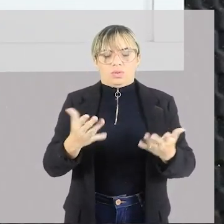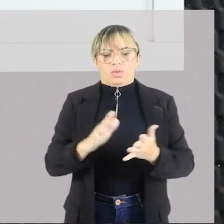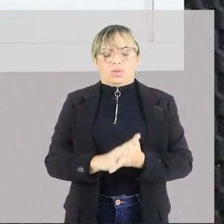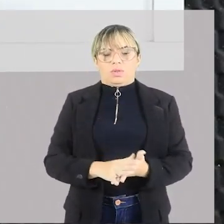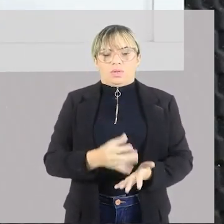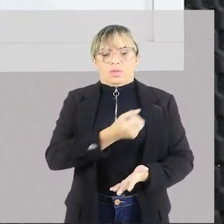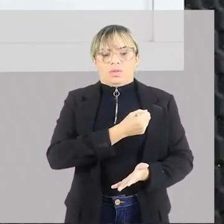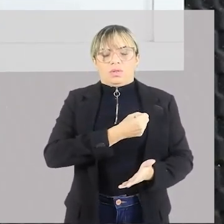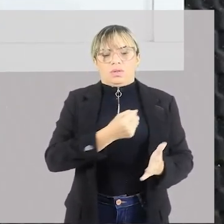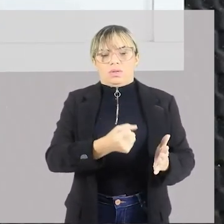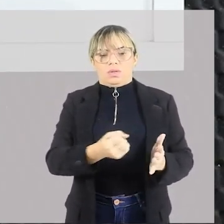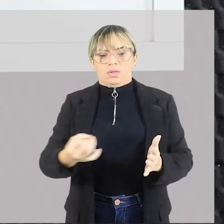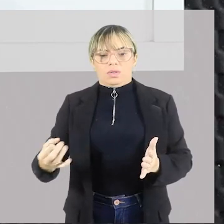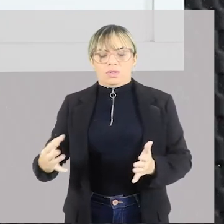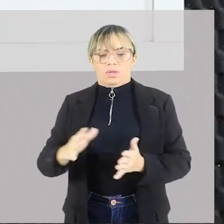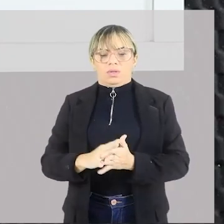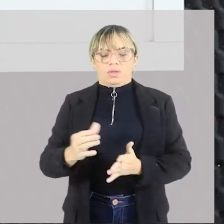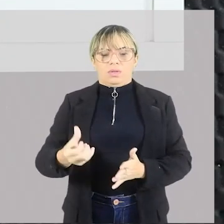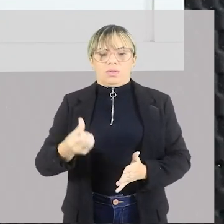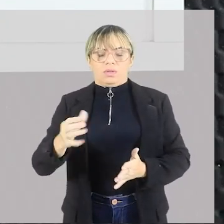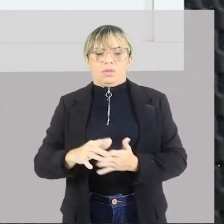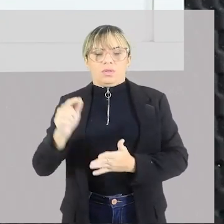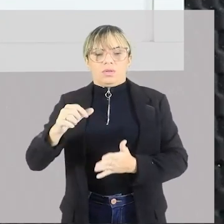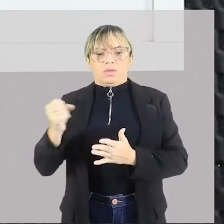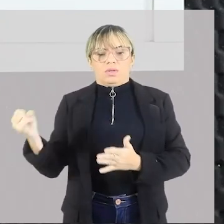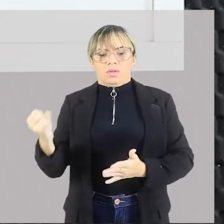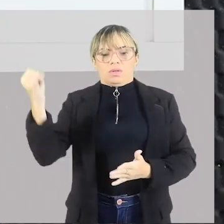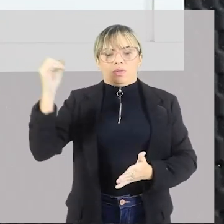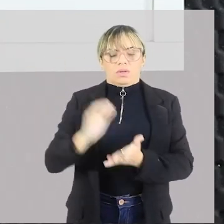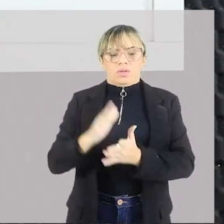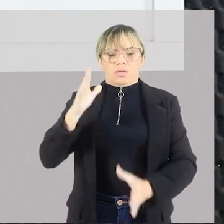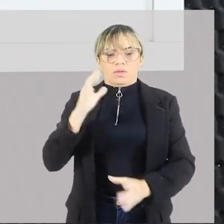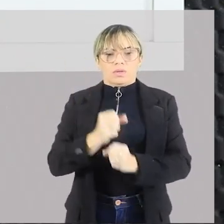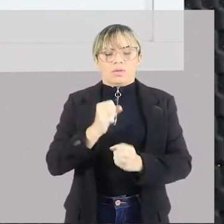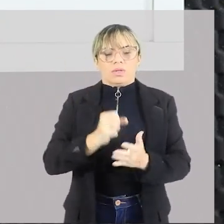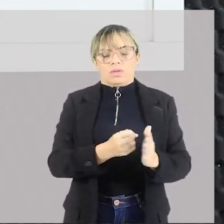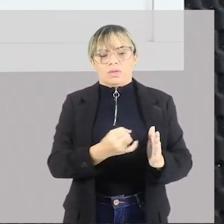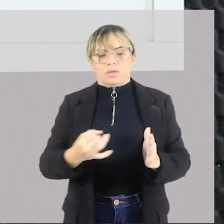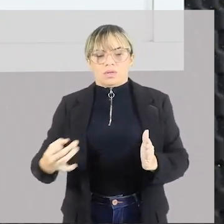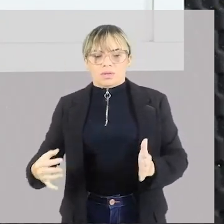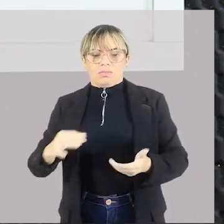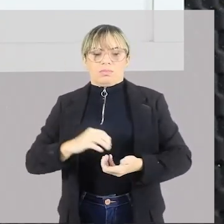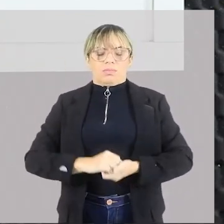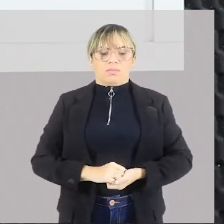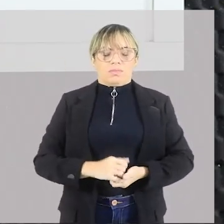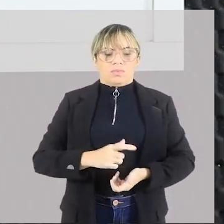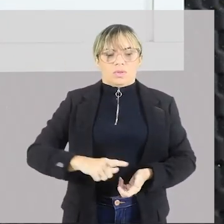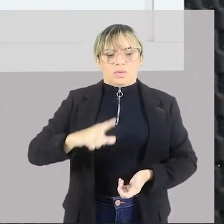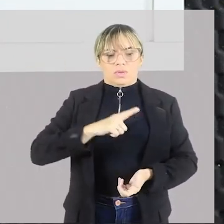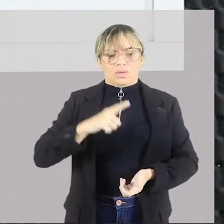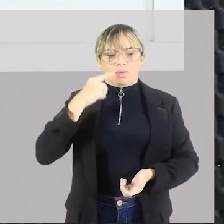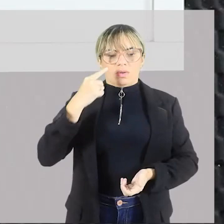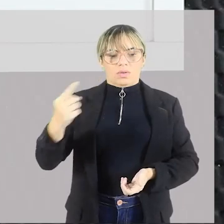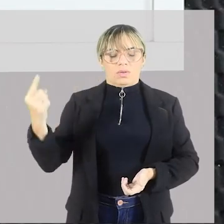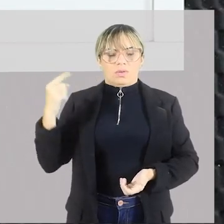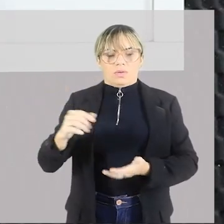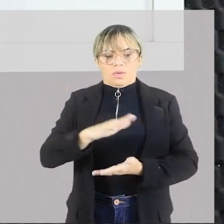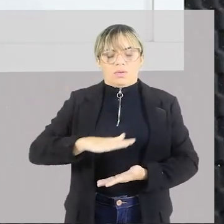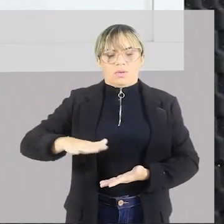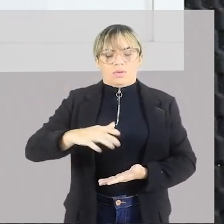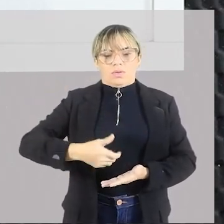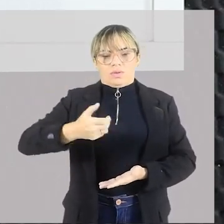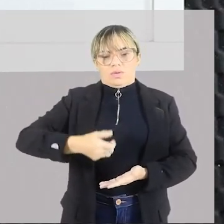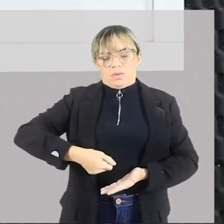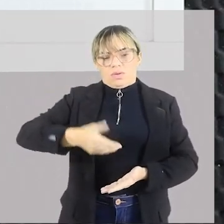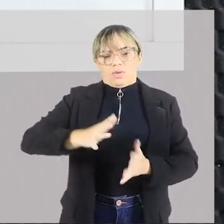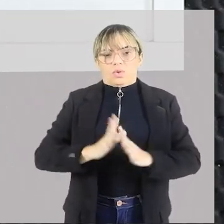elementos do meu espaço amostral é um elemento importante para eu calcular a probabilidade certo então o que que é espaço amostral são